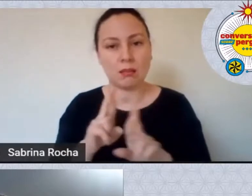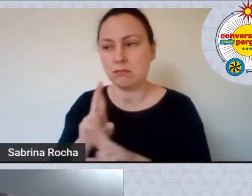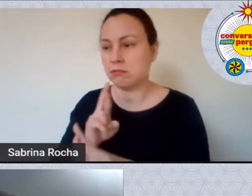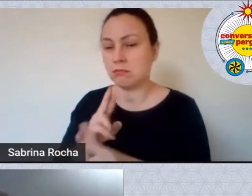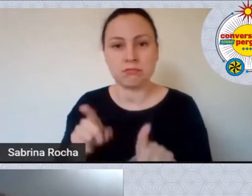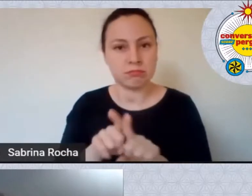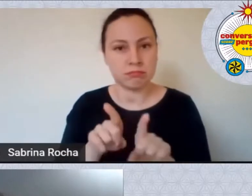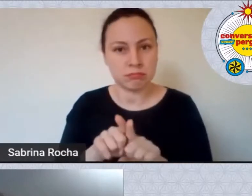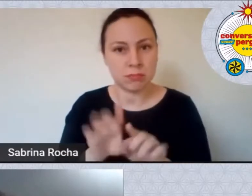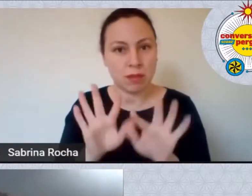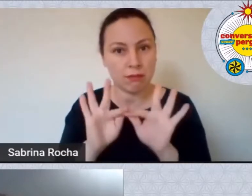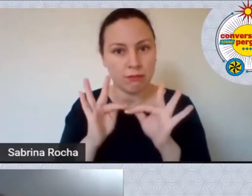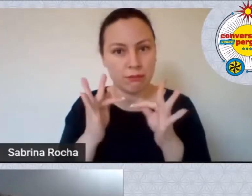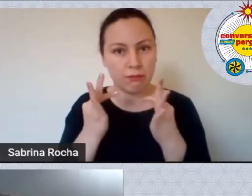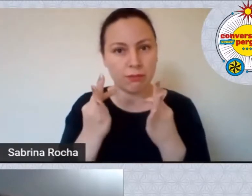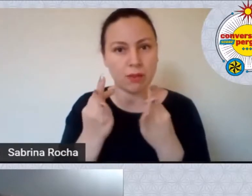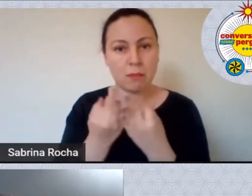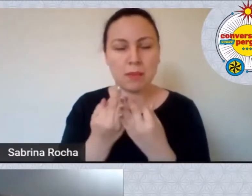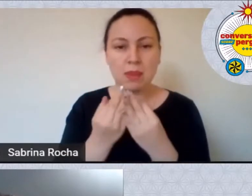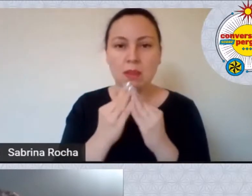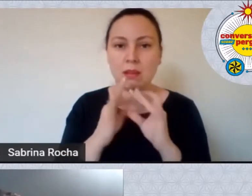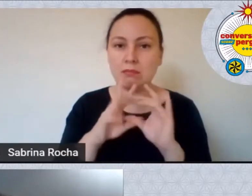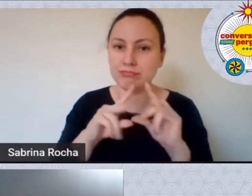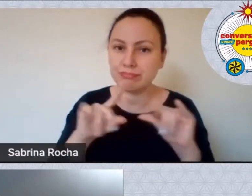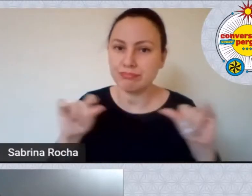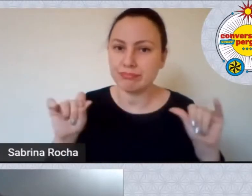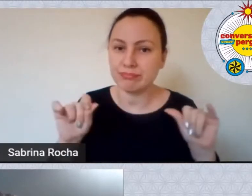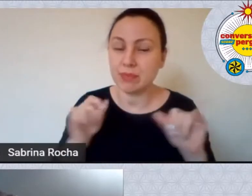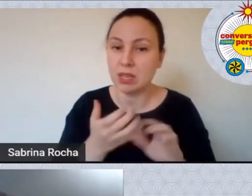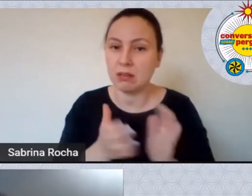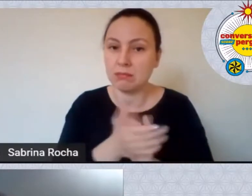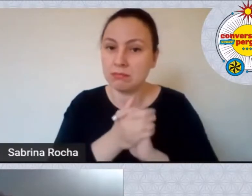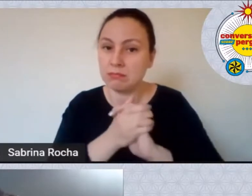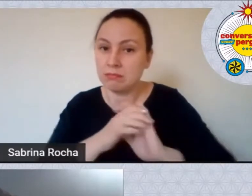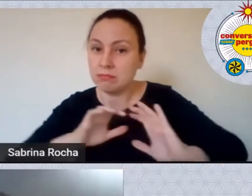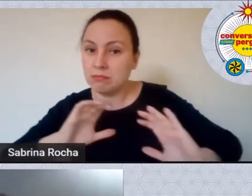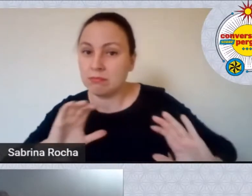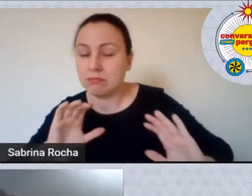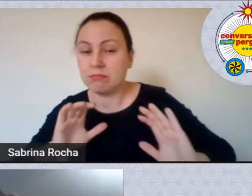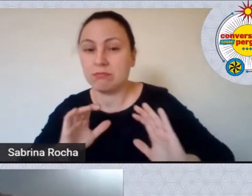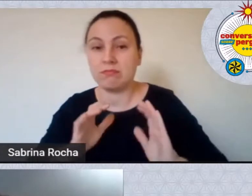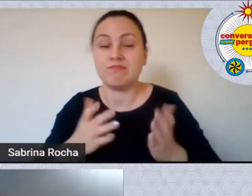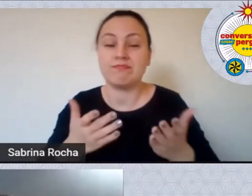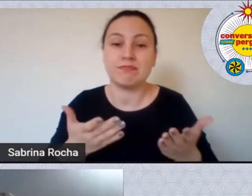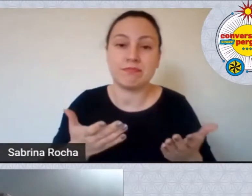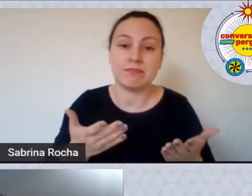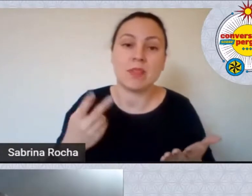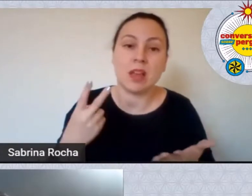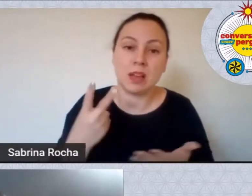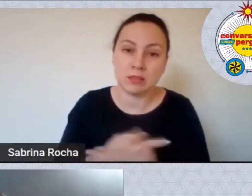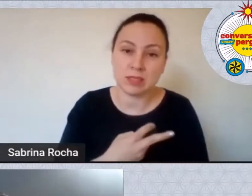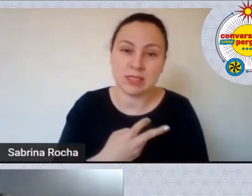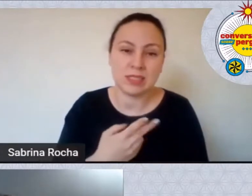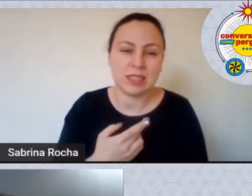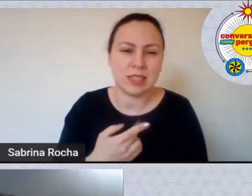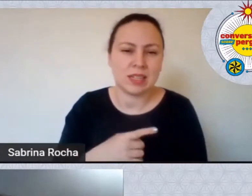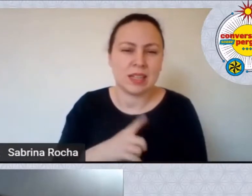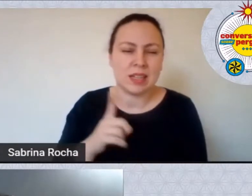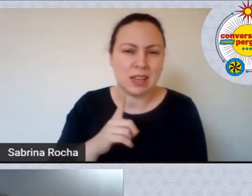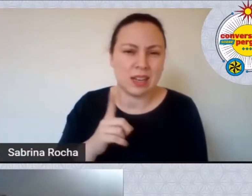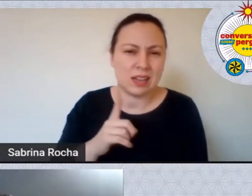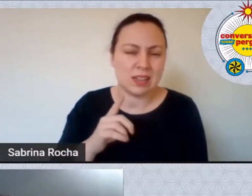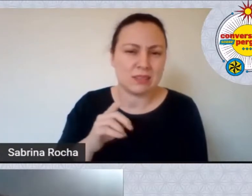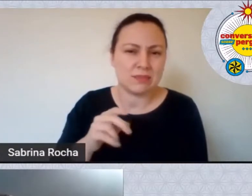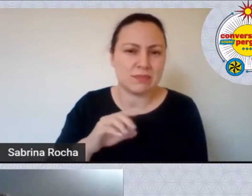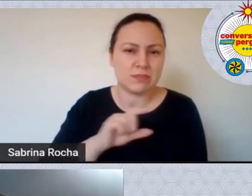Né? Famílias estão se desfazendo, separações são esperadas, aconteceu em Wuhan, é algo que a